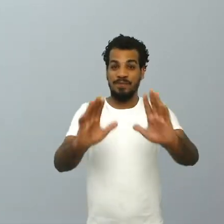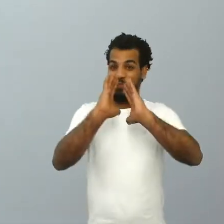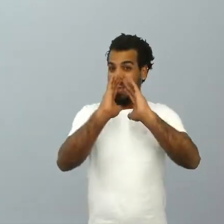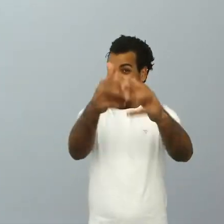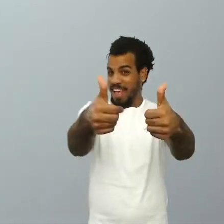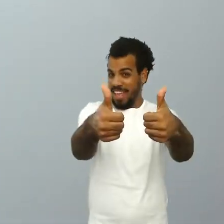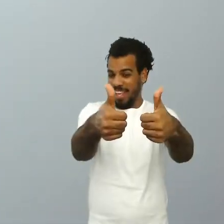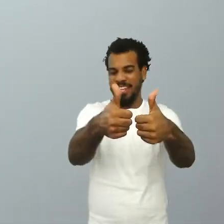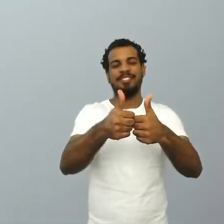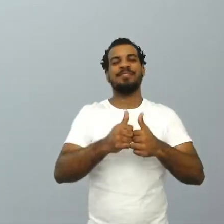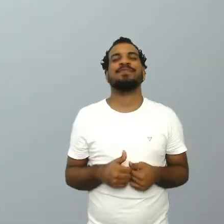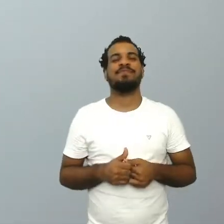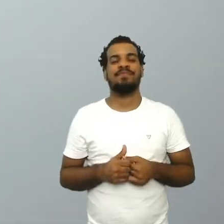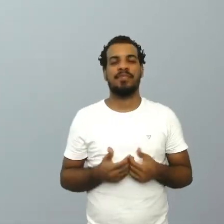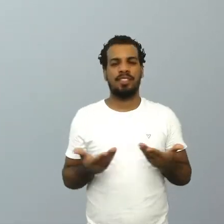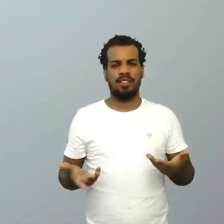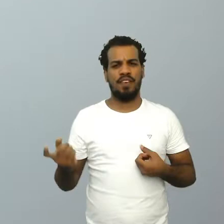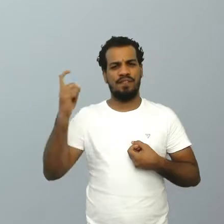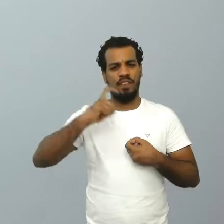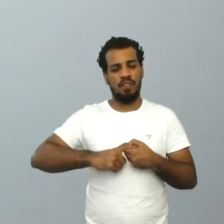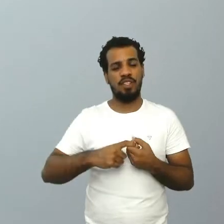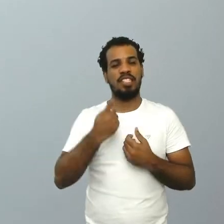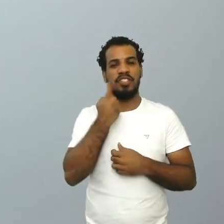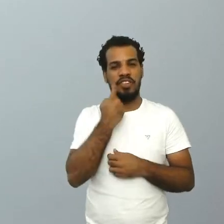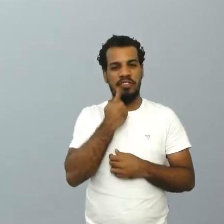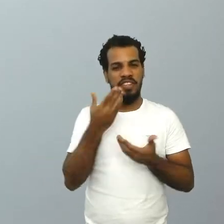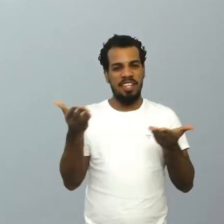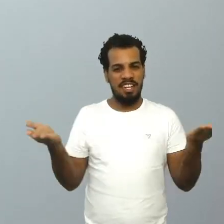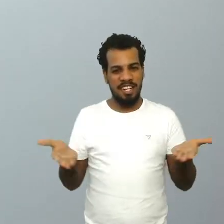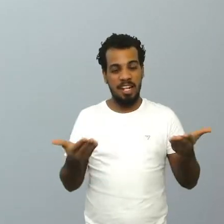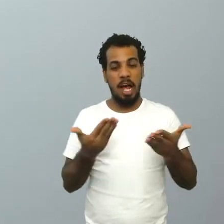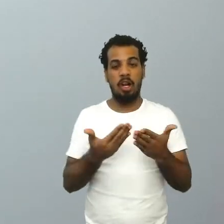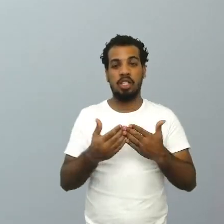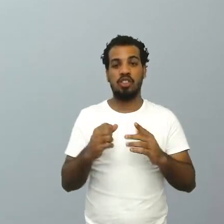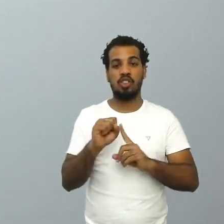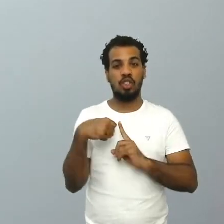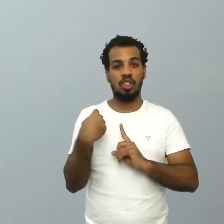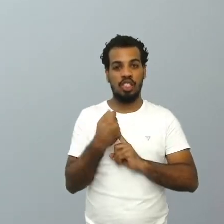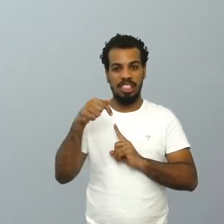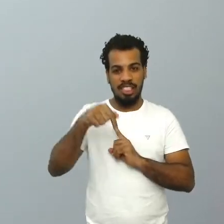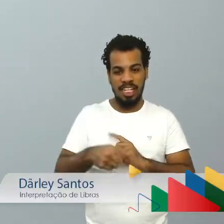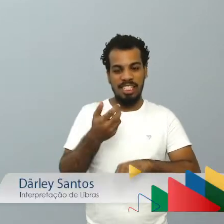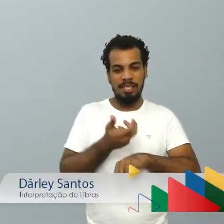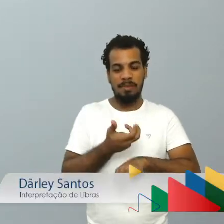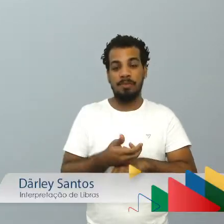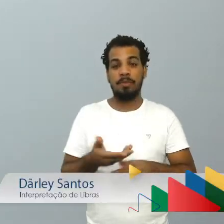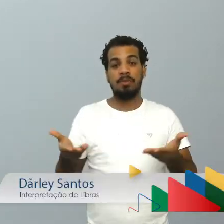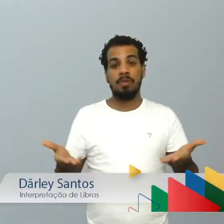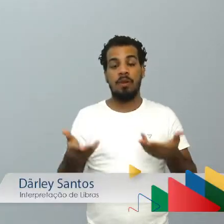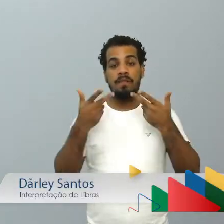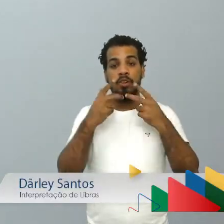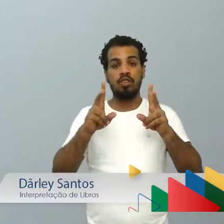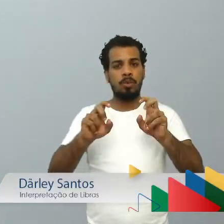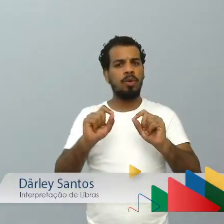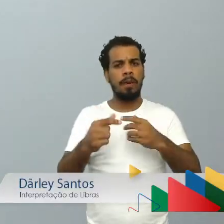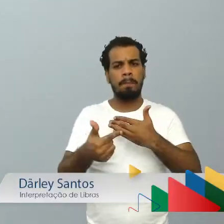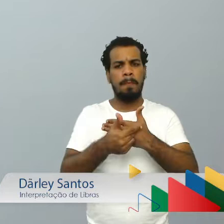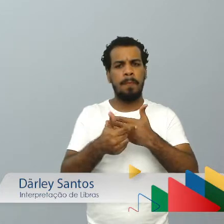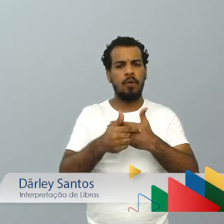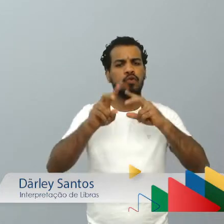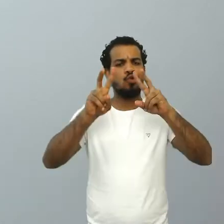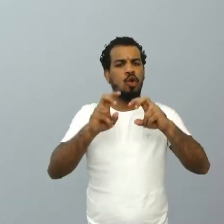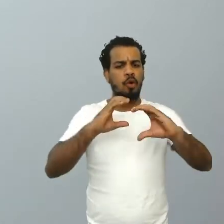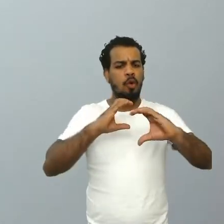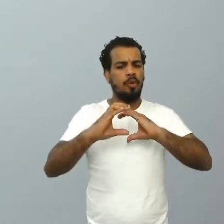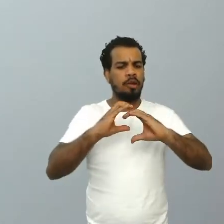Fala galera, estamos de volta mais uma sexta-feira, aula de Sociologia. Dessa vez nós vamos falar sobre o papel dos meios